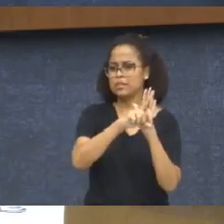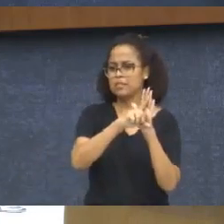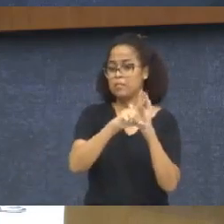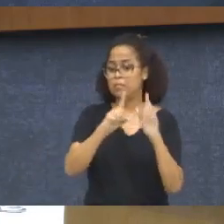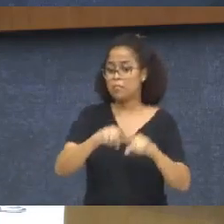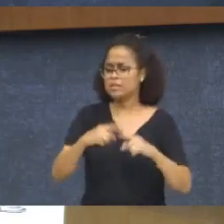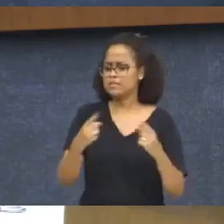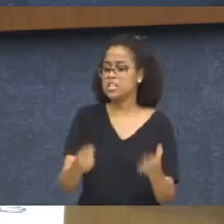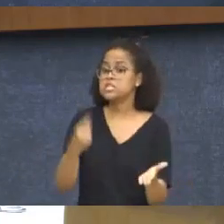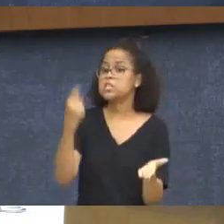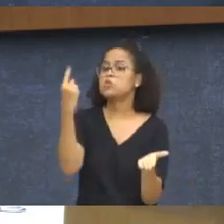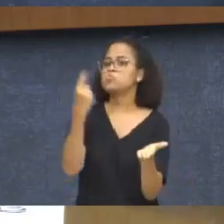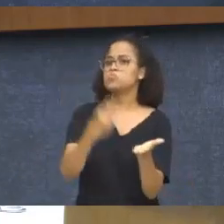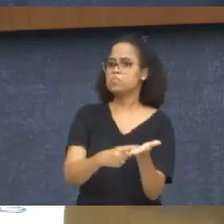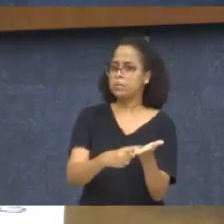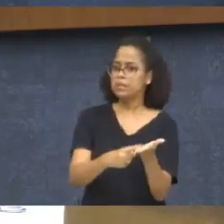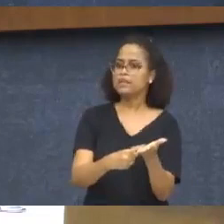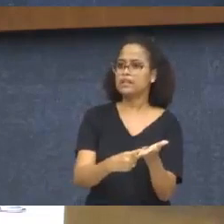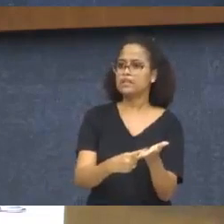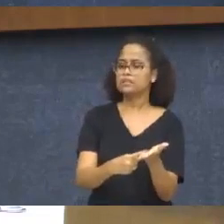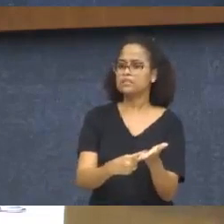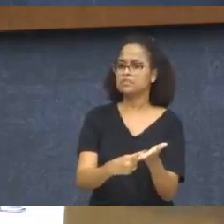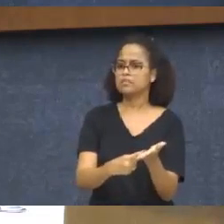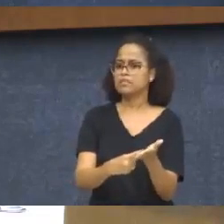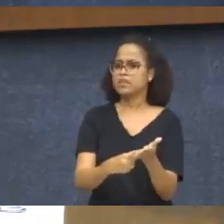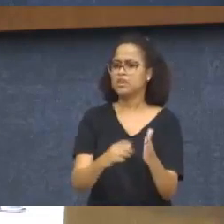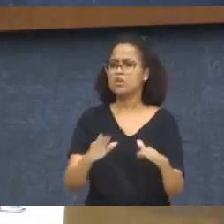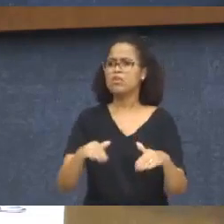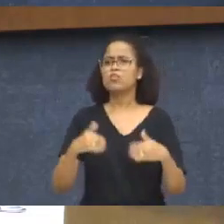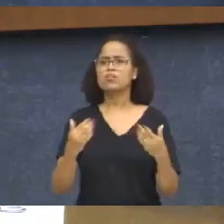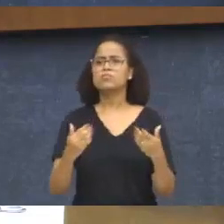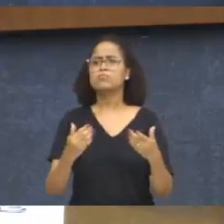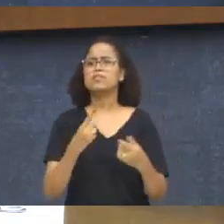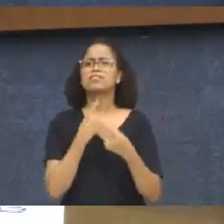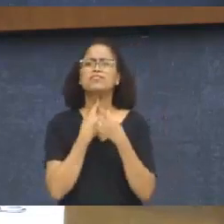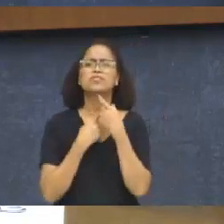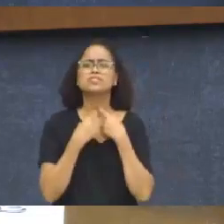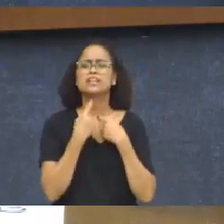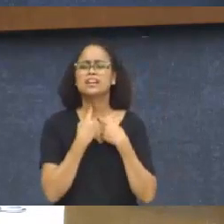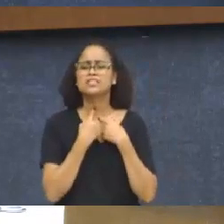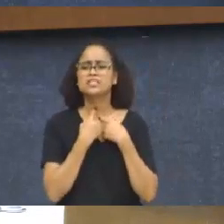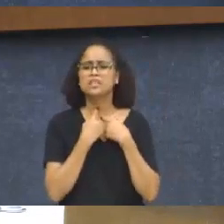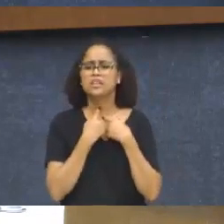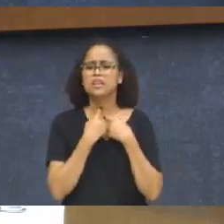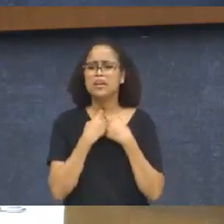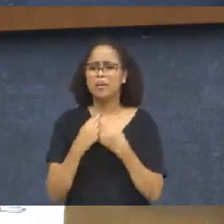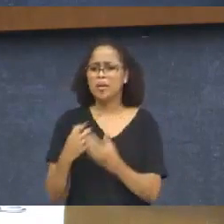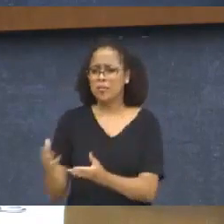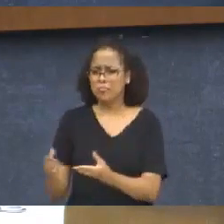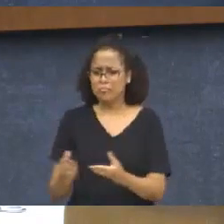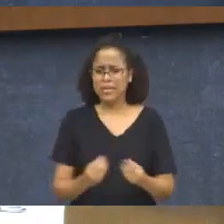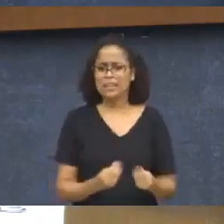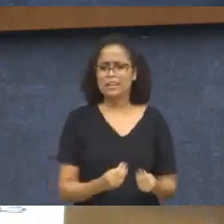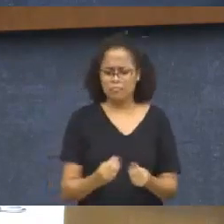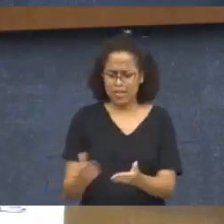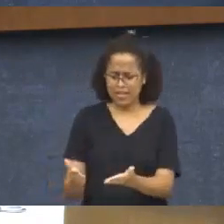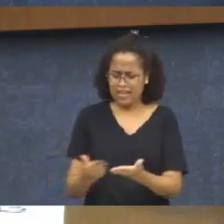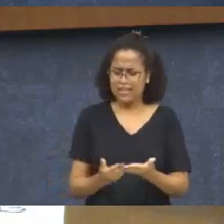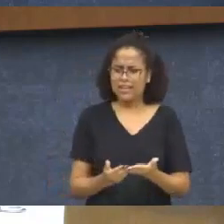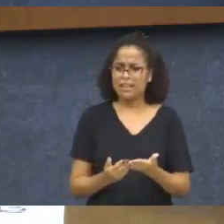cumprida. Sabe por quê? Sabe qual que é a minha vontade, vereador Brau? A minha vontade é pegar essa decisão aqui e mandar lá para o